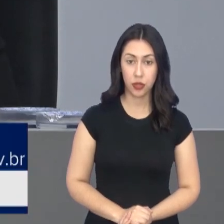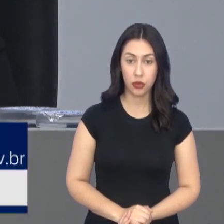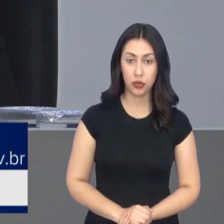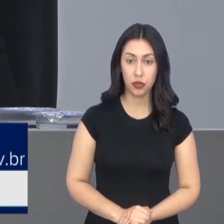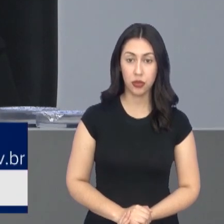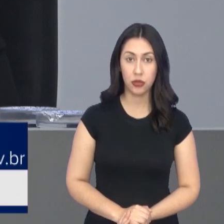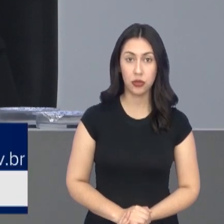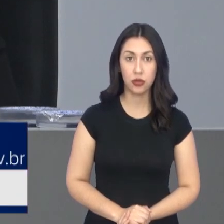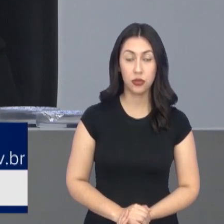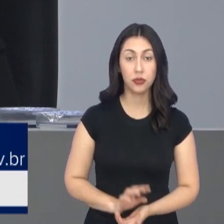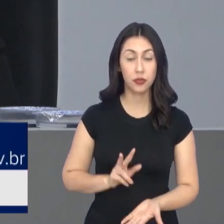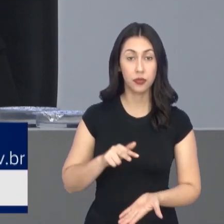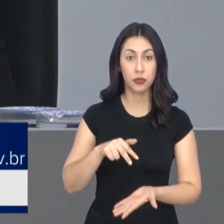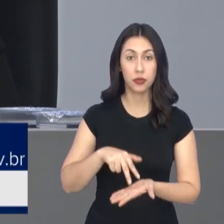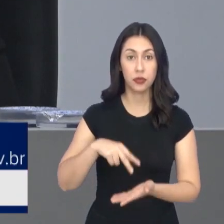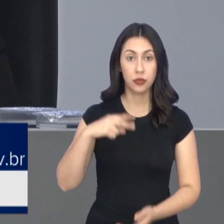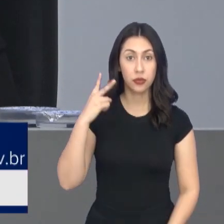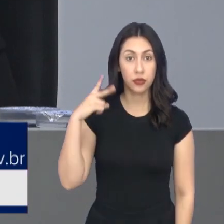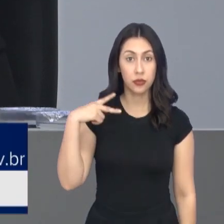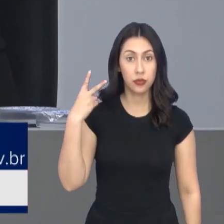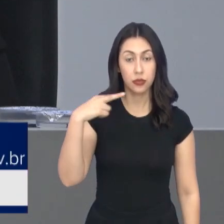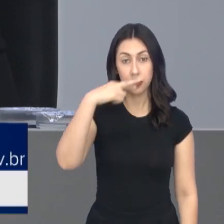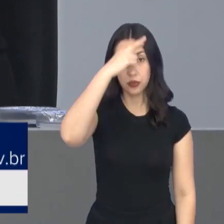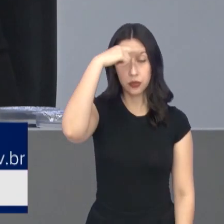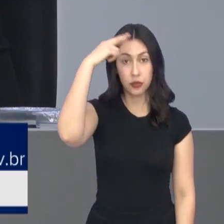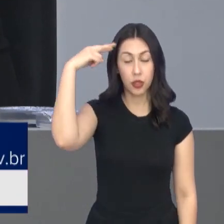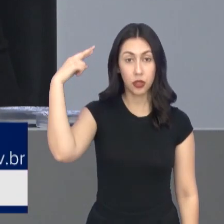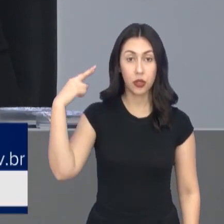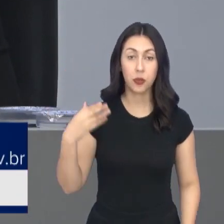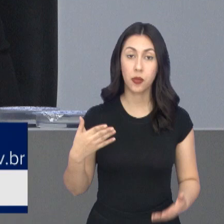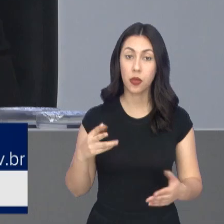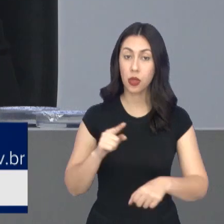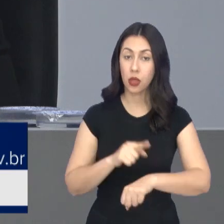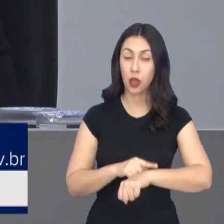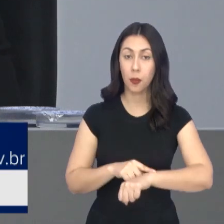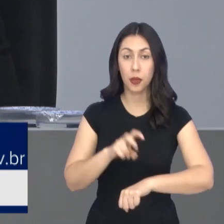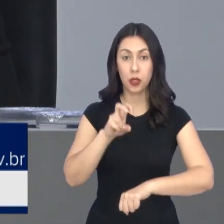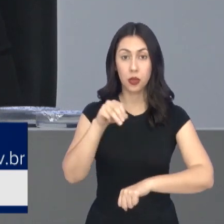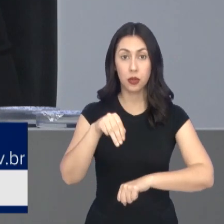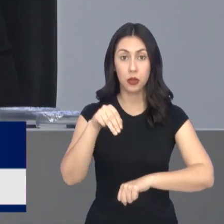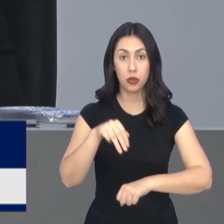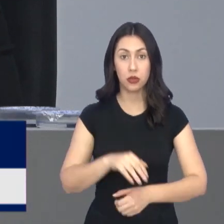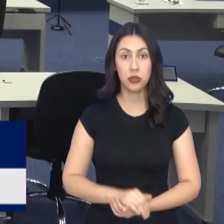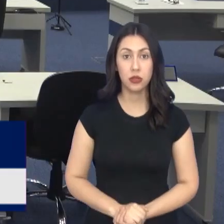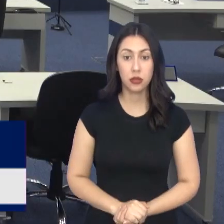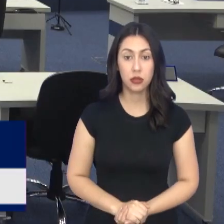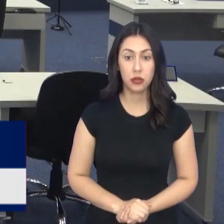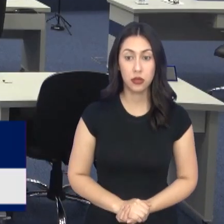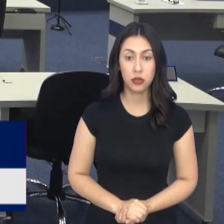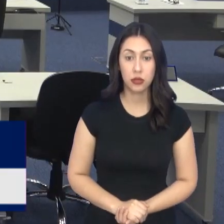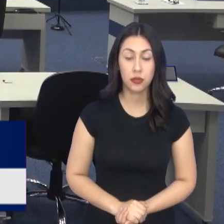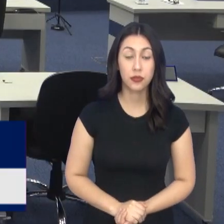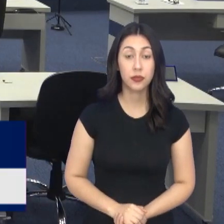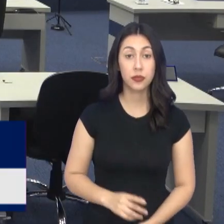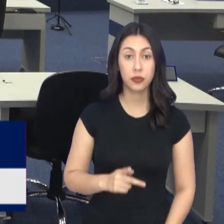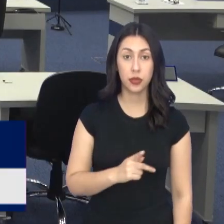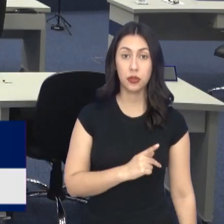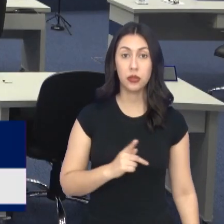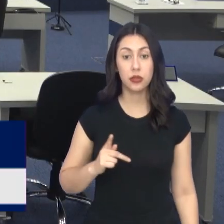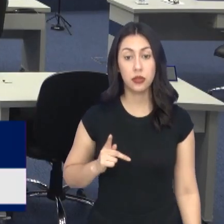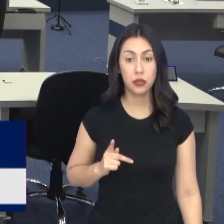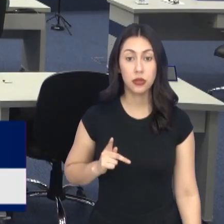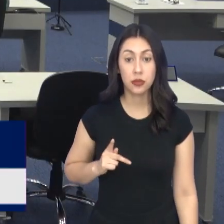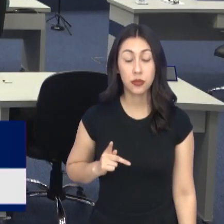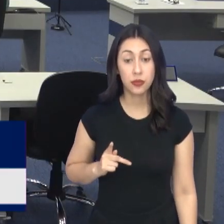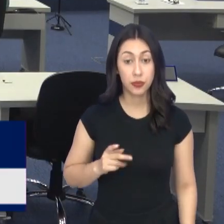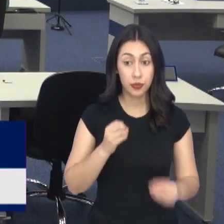Com a palavra, o vereador Roberto Chagas. Vossa Excelência tem um tempo de 5 minutos. Senhor presidente,